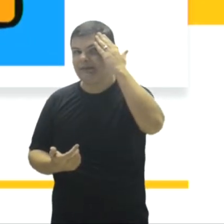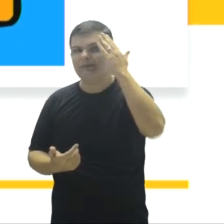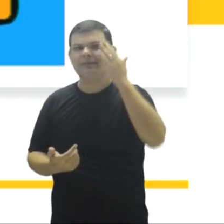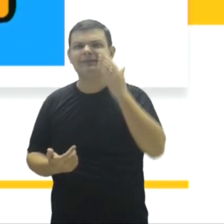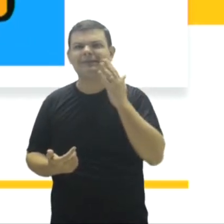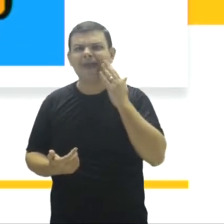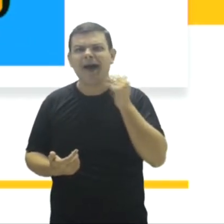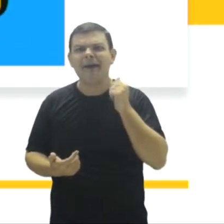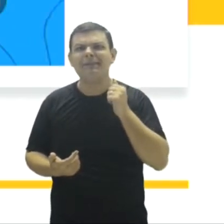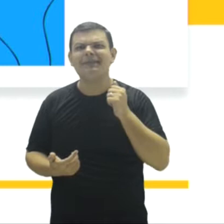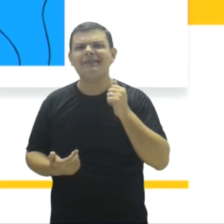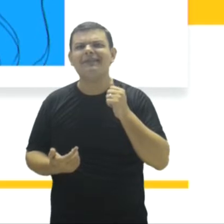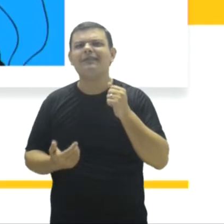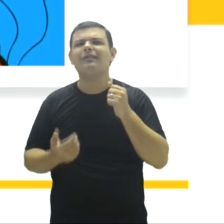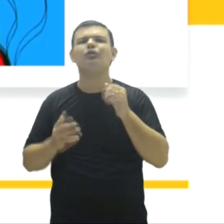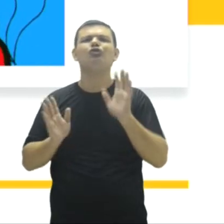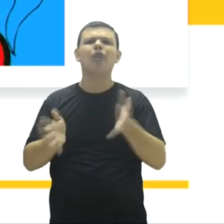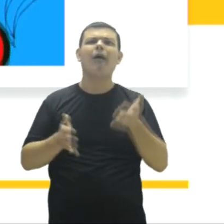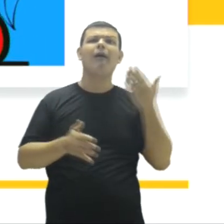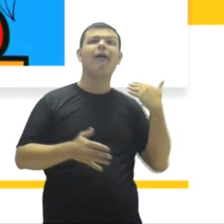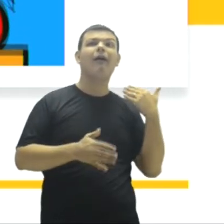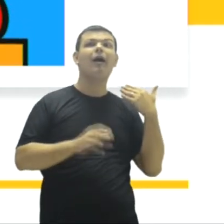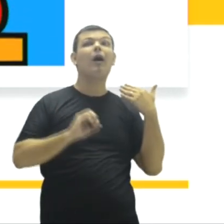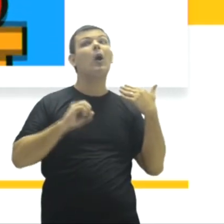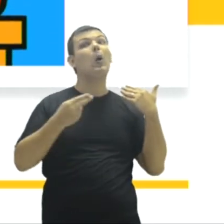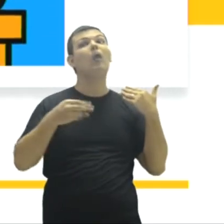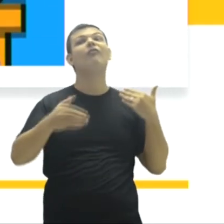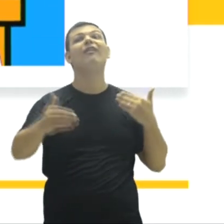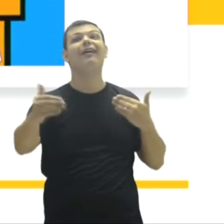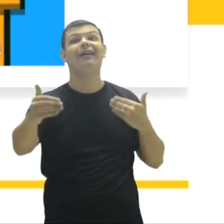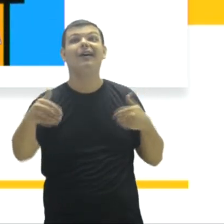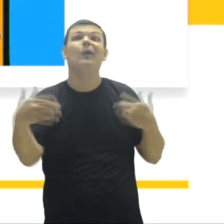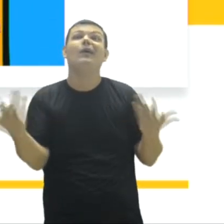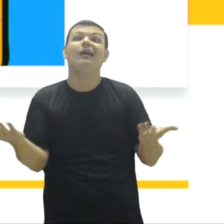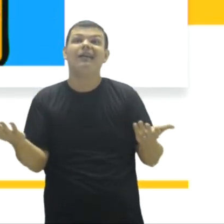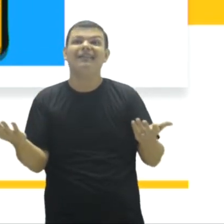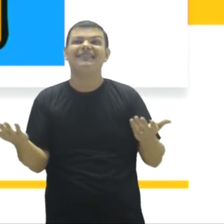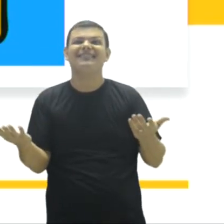Sabe? Ele já passou ou ele ainda vai chegar?